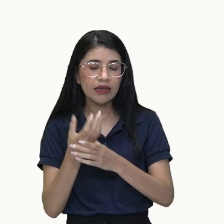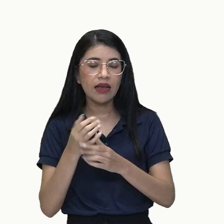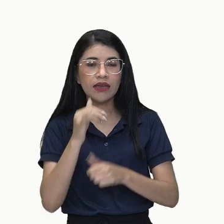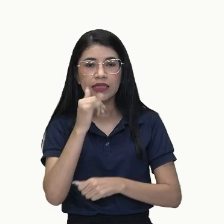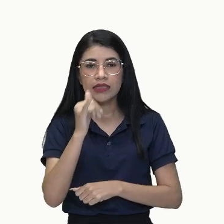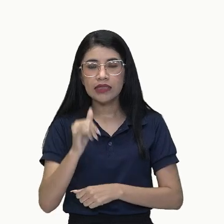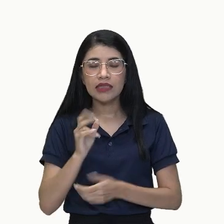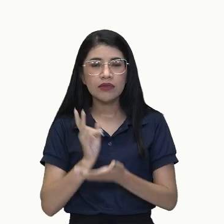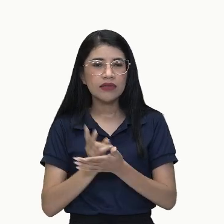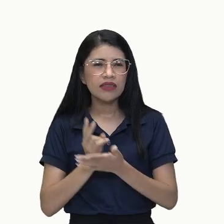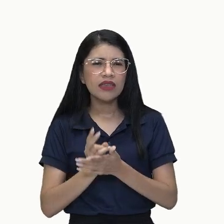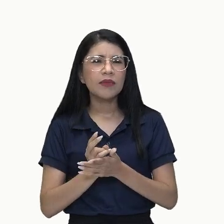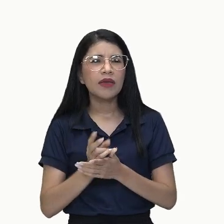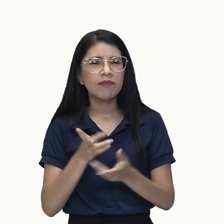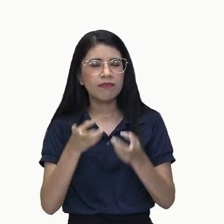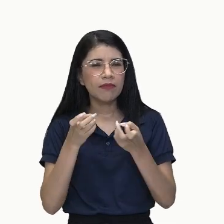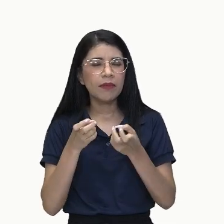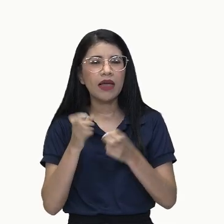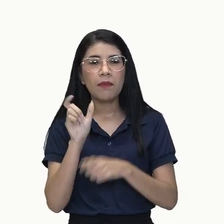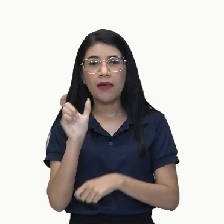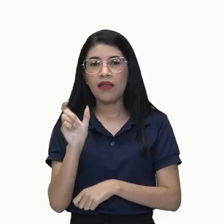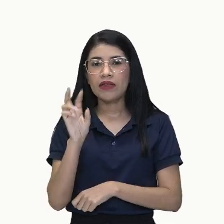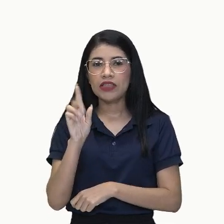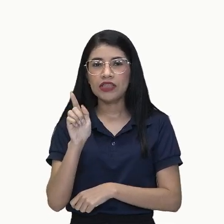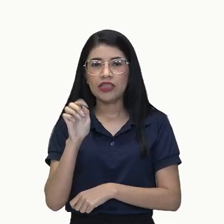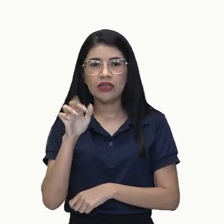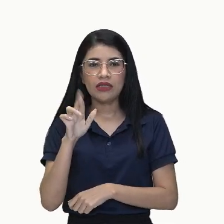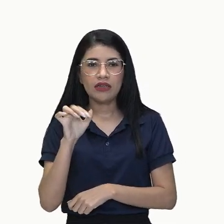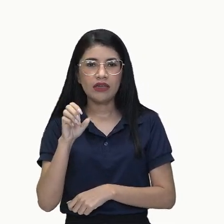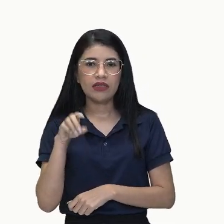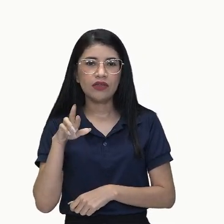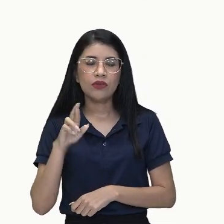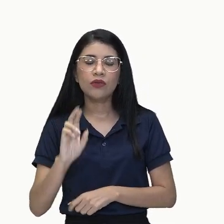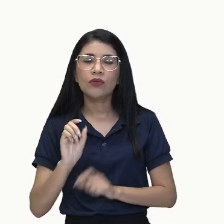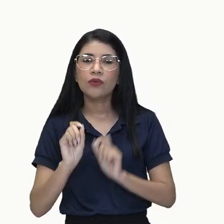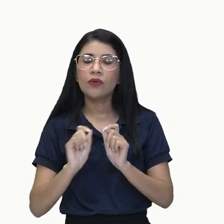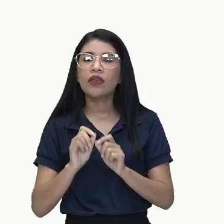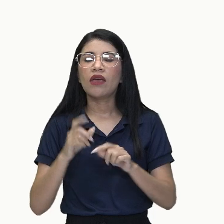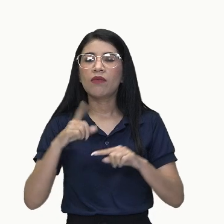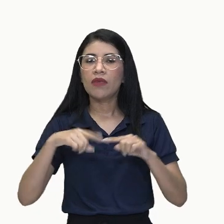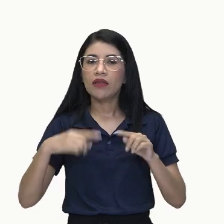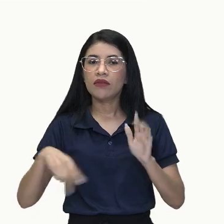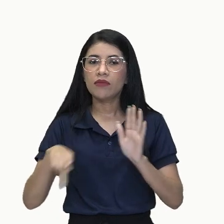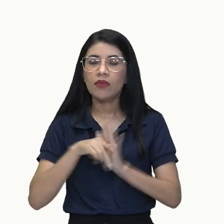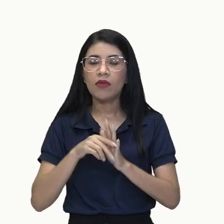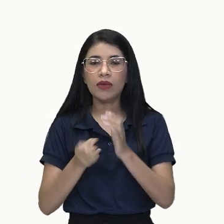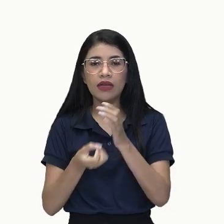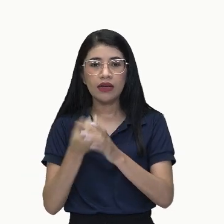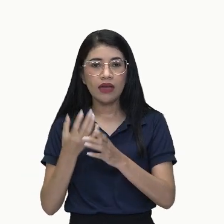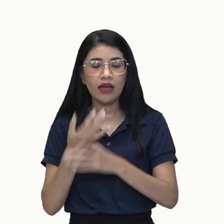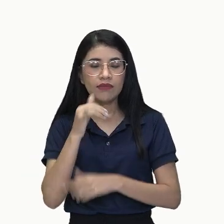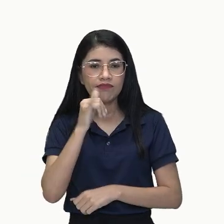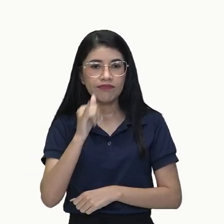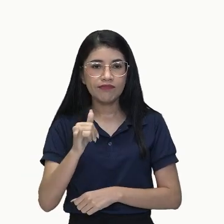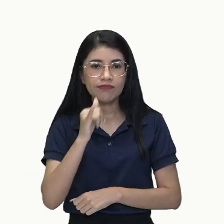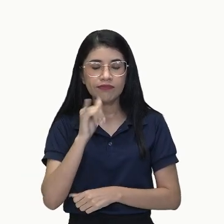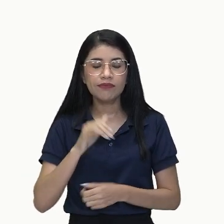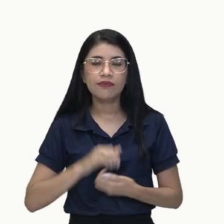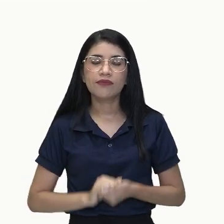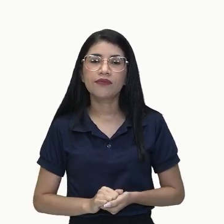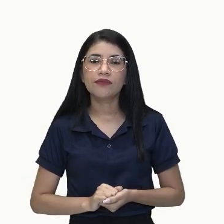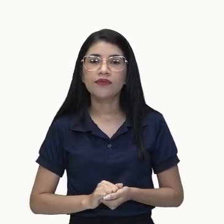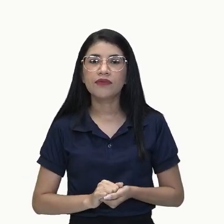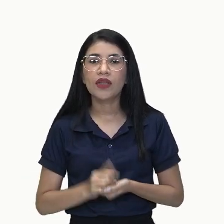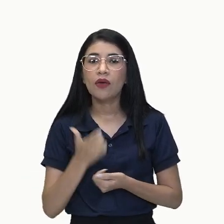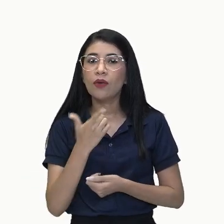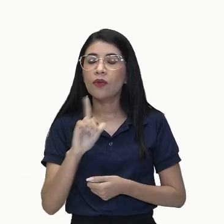de um gerador, você tem aí esse dispositivo que fornece energia elétrica. Um outro